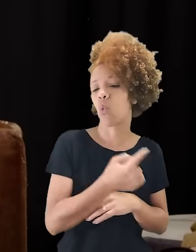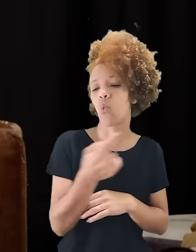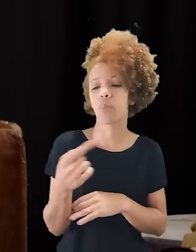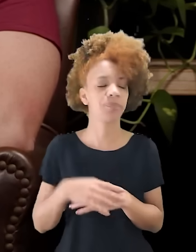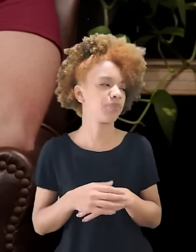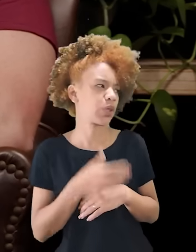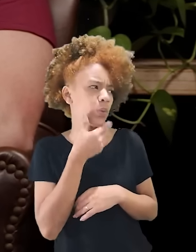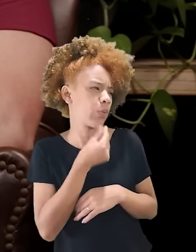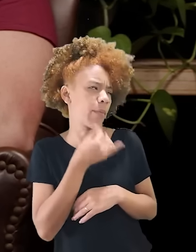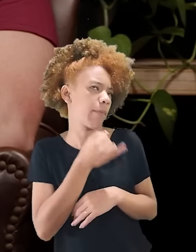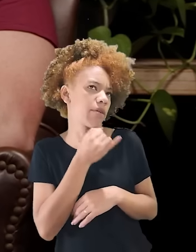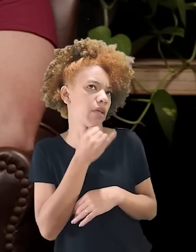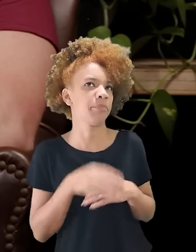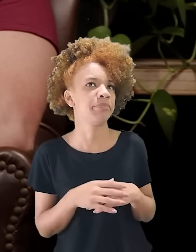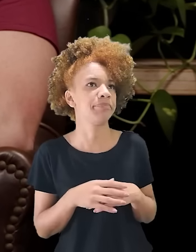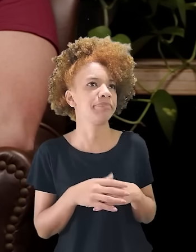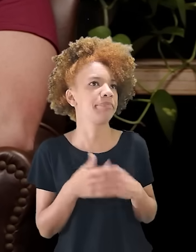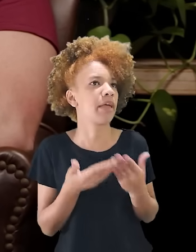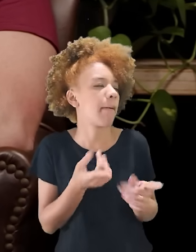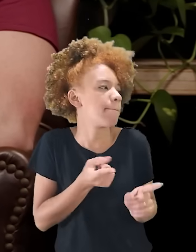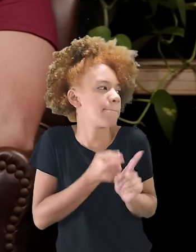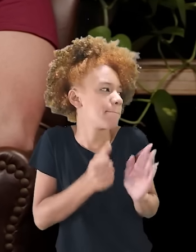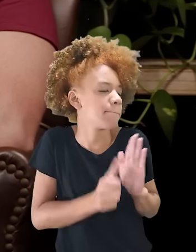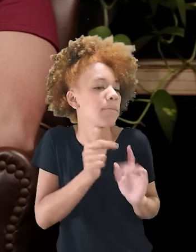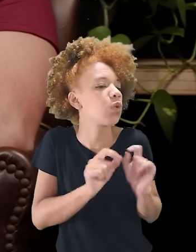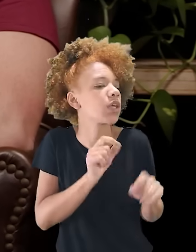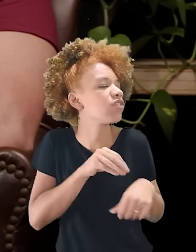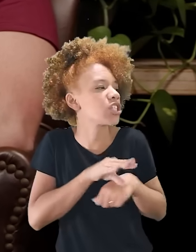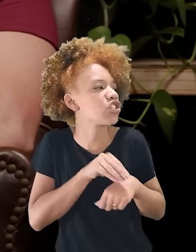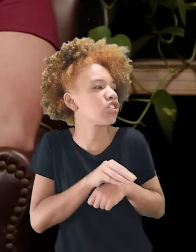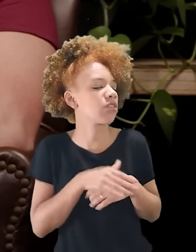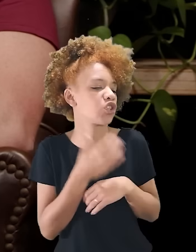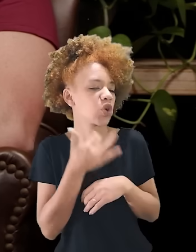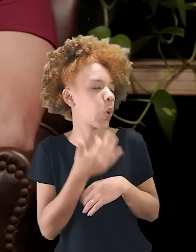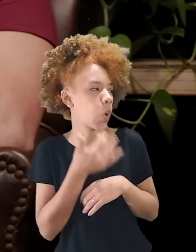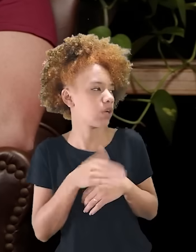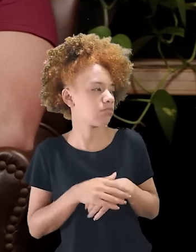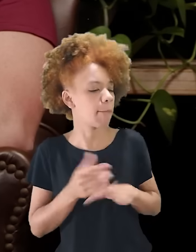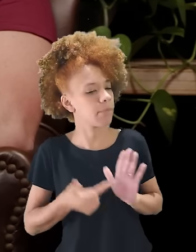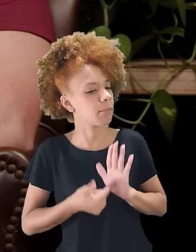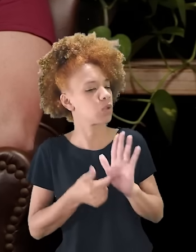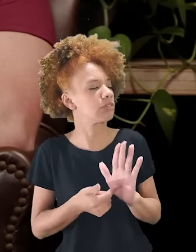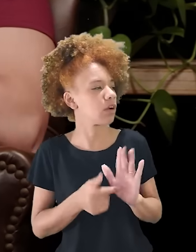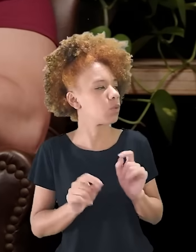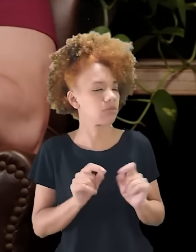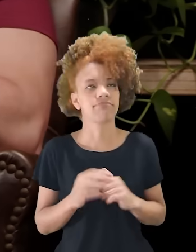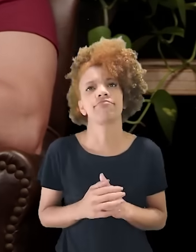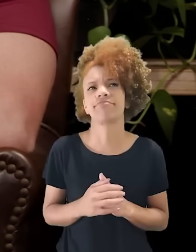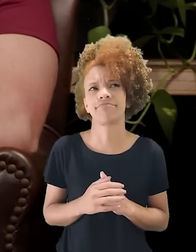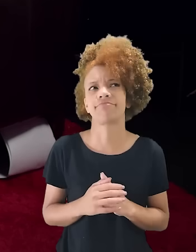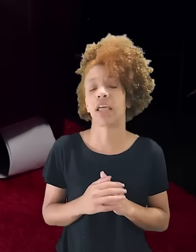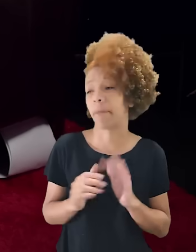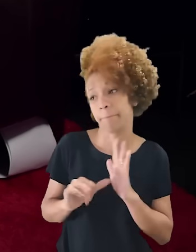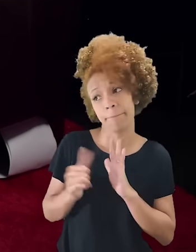cor e um cara por exemplo cara sei lá primeiro encontro do cara que que você geralmente recomenda para mostrar o que o cara quer